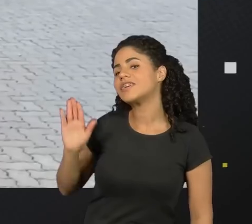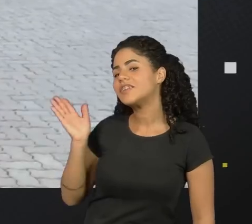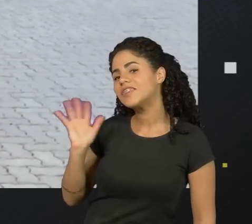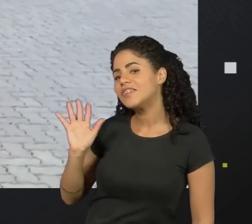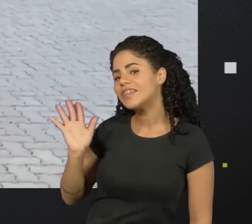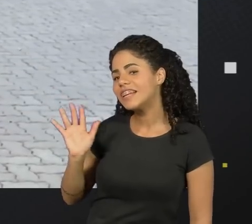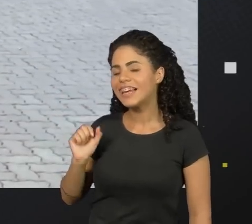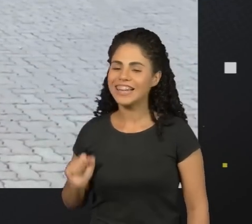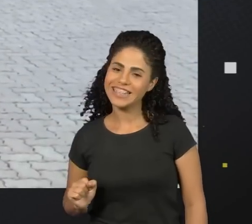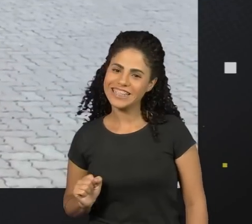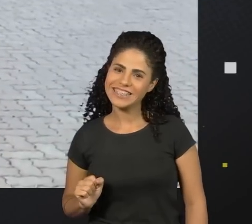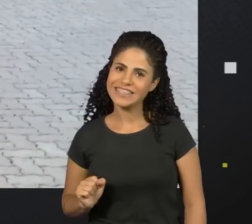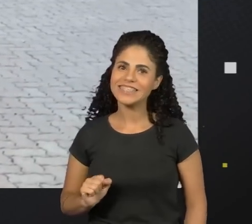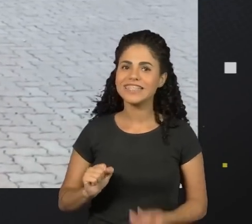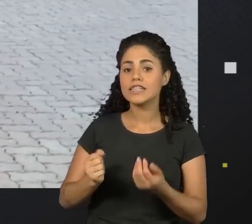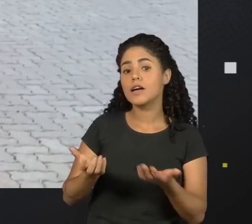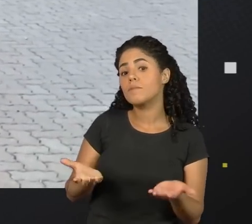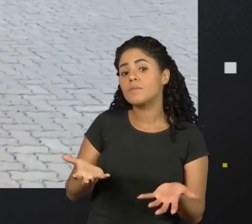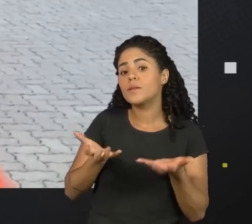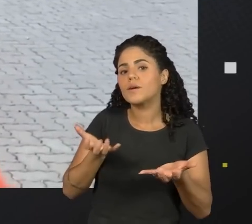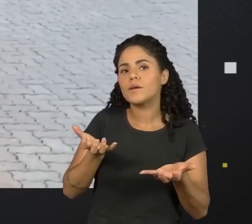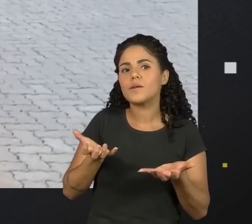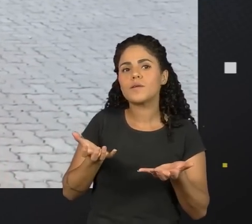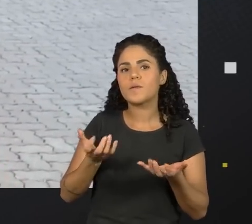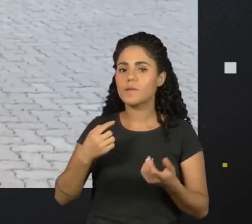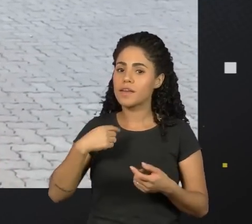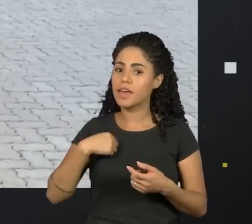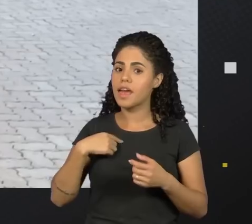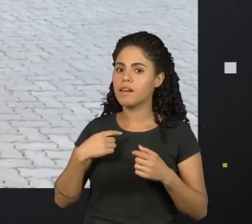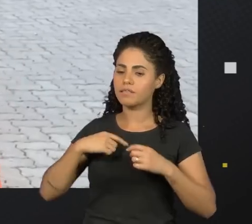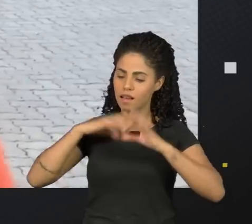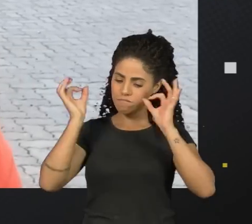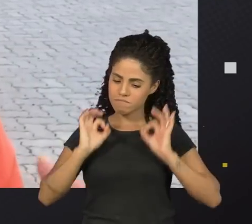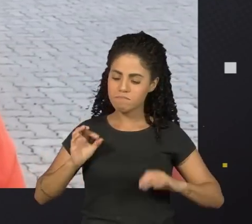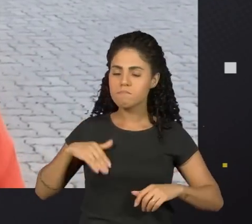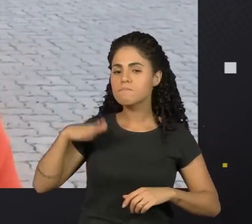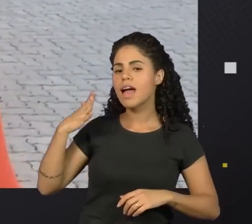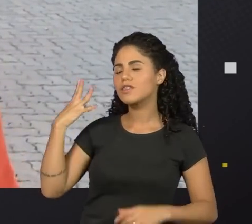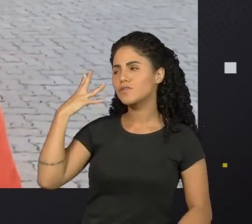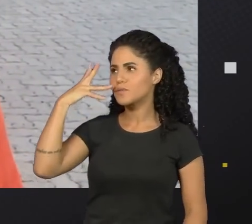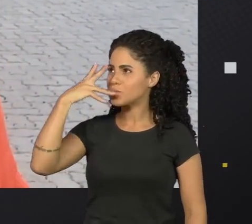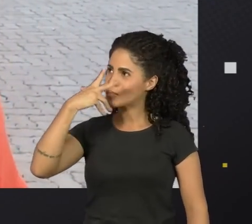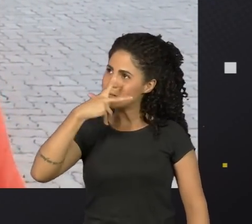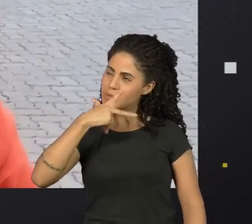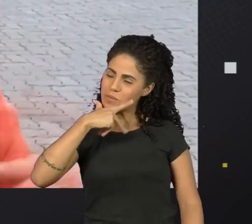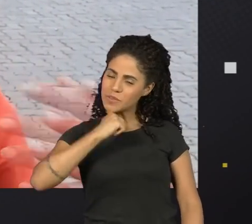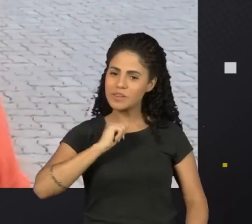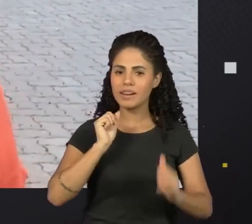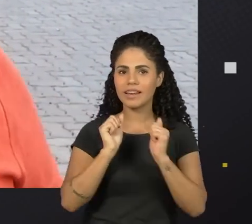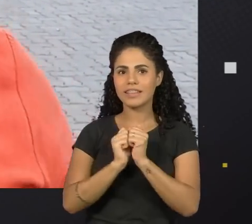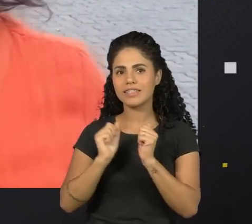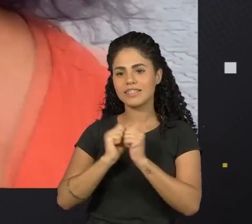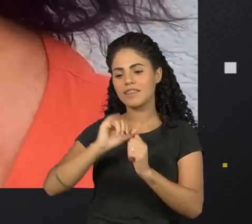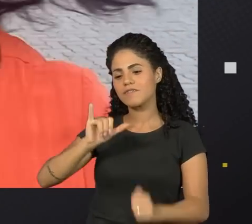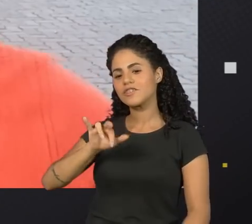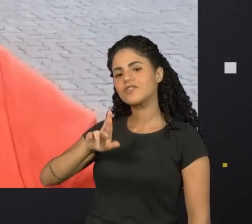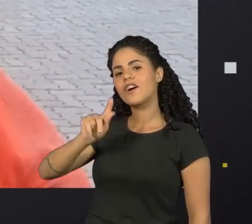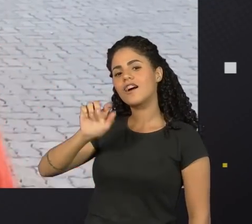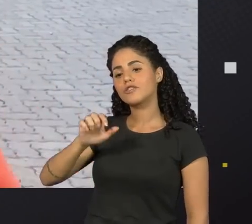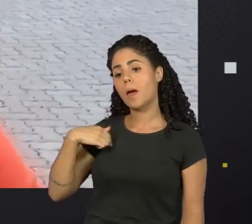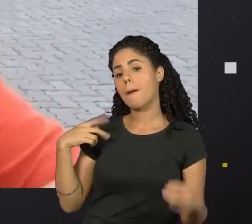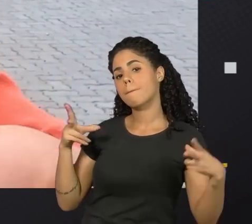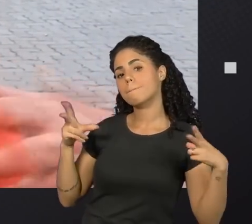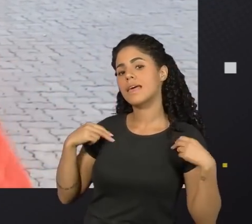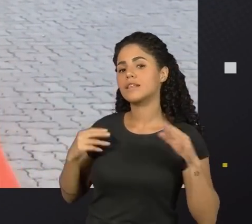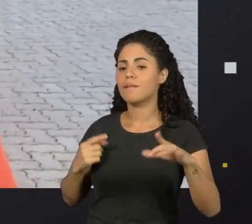Olá, eu gostaria de estar muito mais produzida, com a pompa que Jorge Farjala merece, mas eu